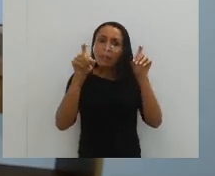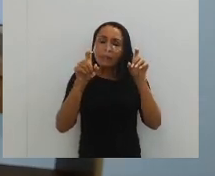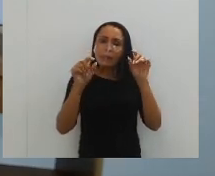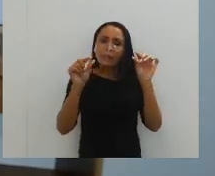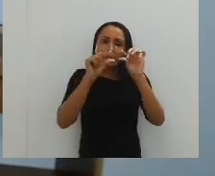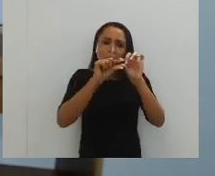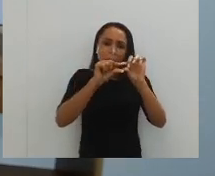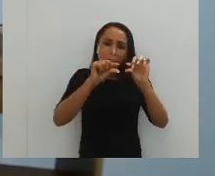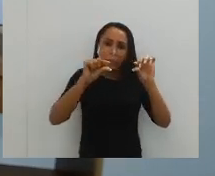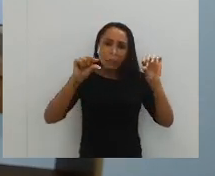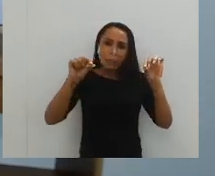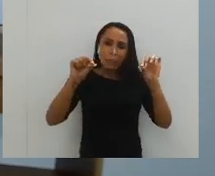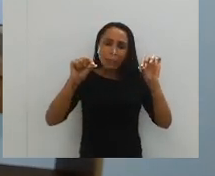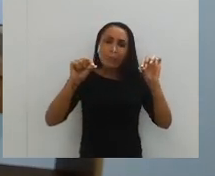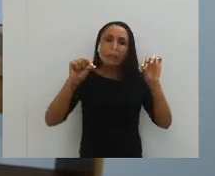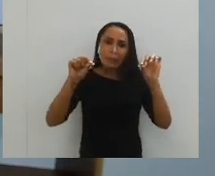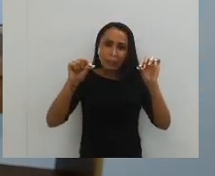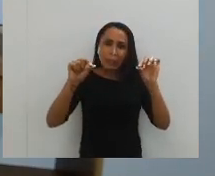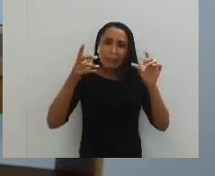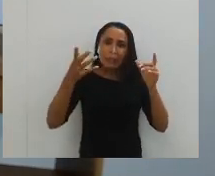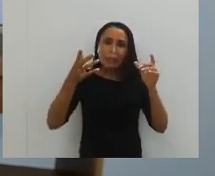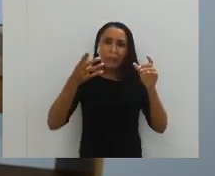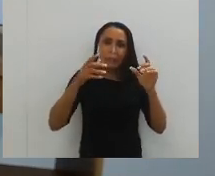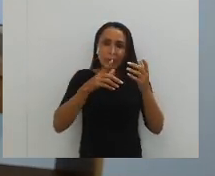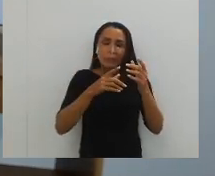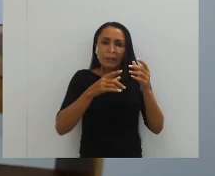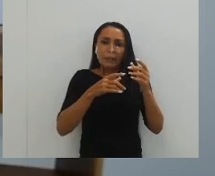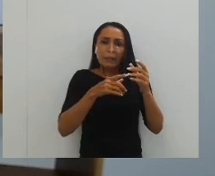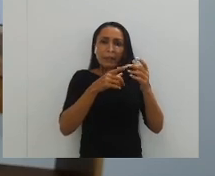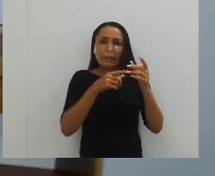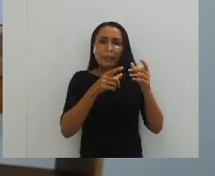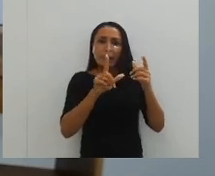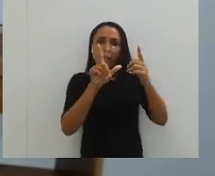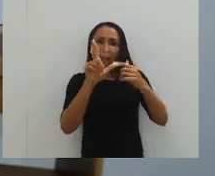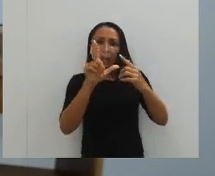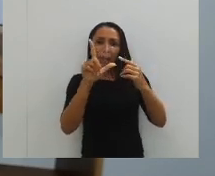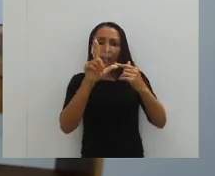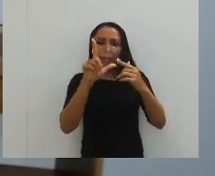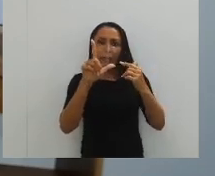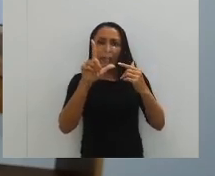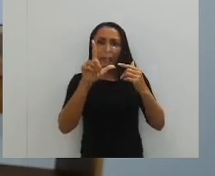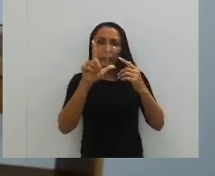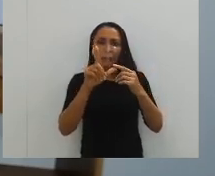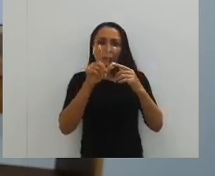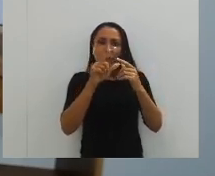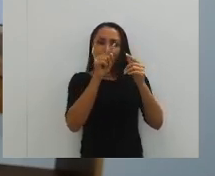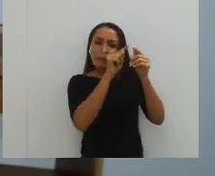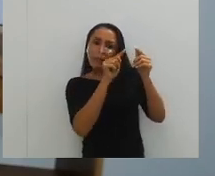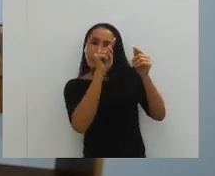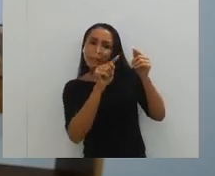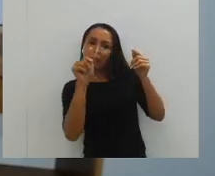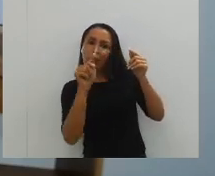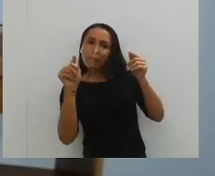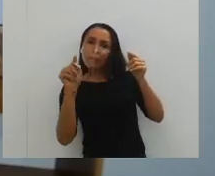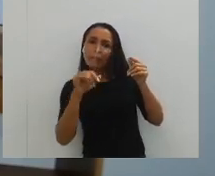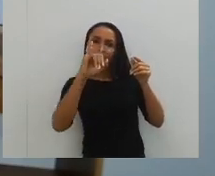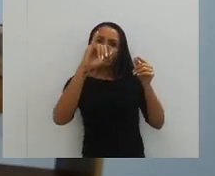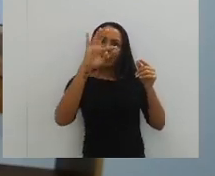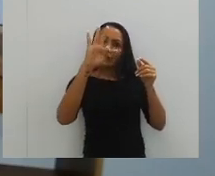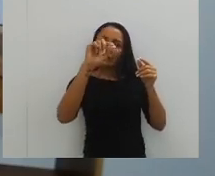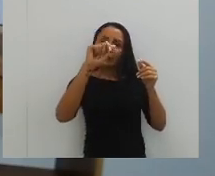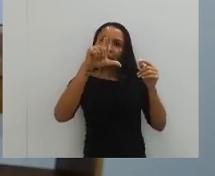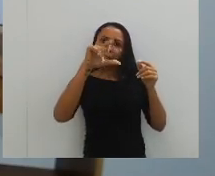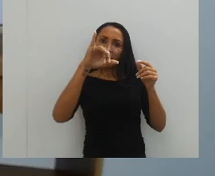destacar. Destaquem com a formatação itálica. Lembrem que aquela formatação itálica é aquela que a letrinha, ó, ela fica